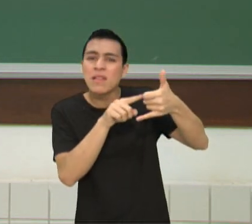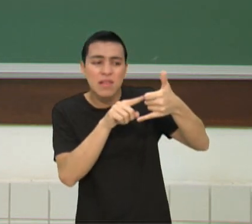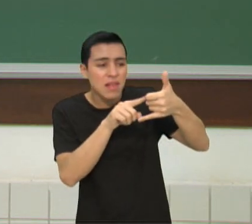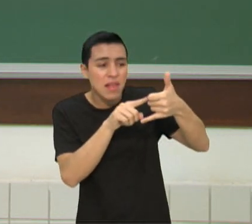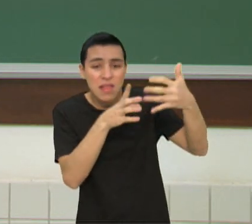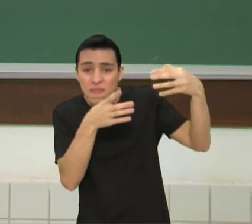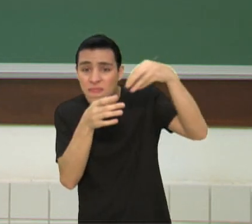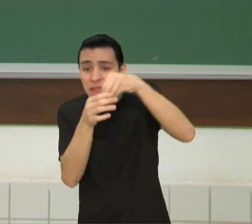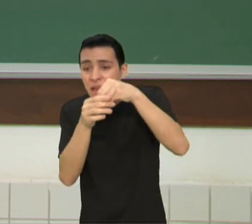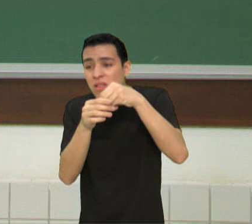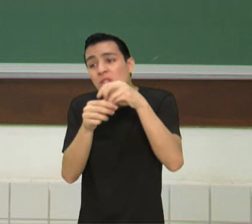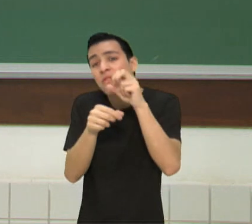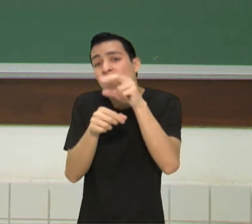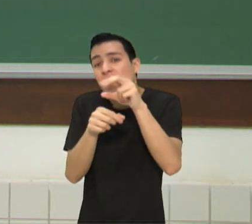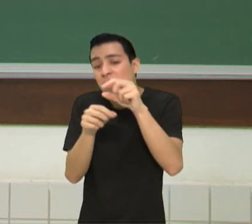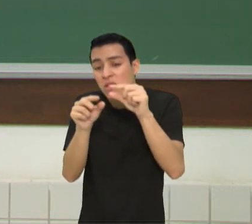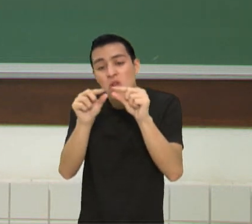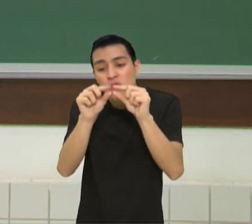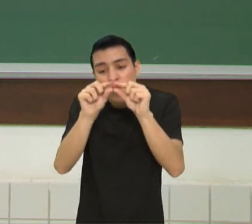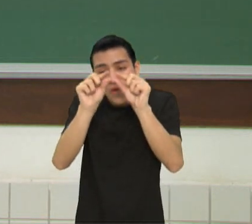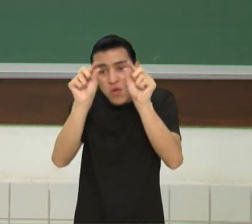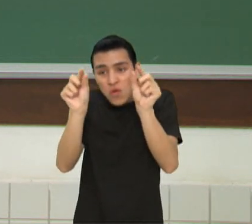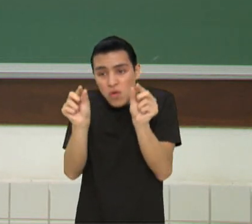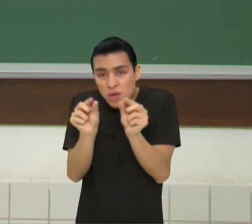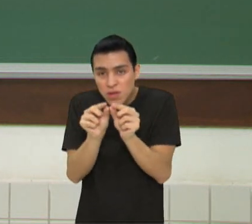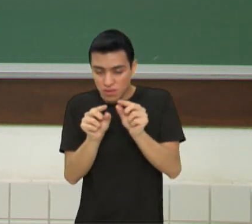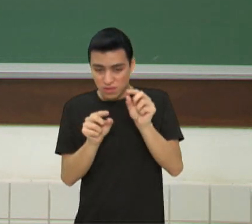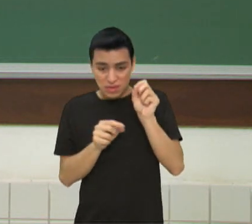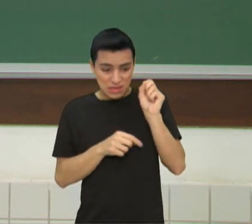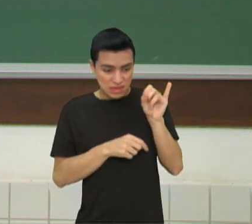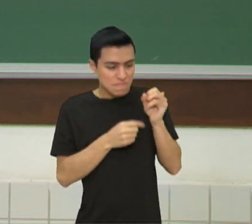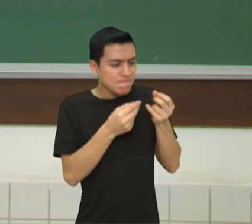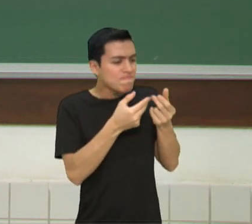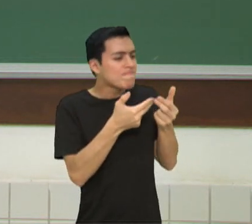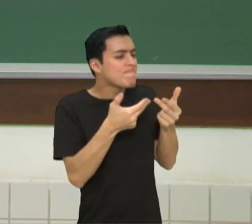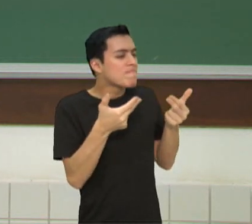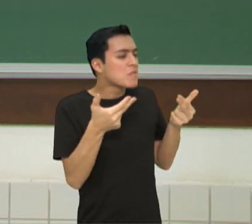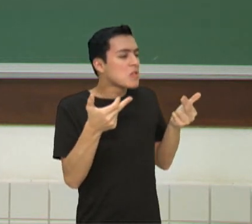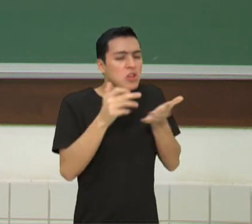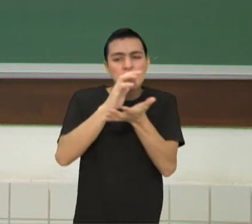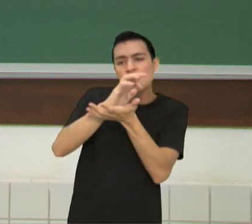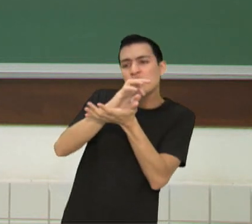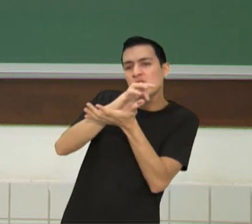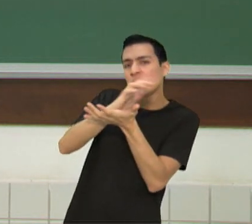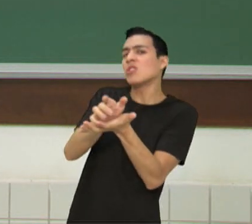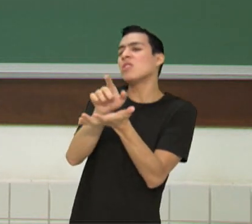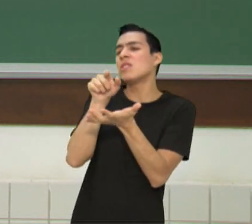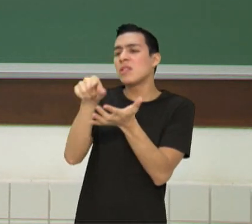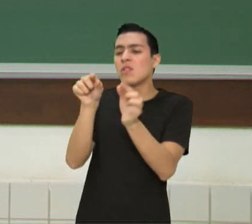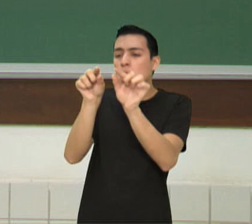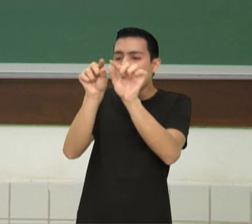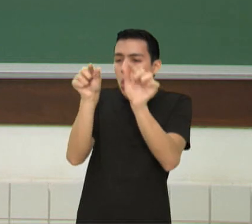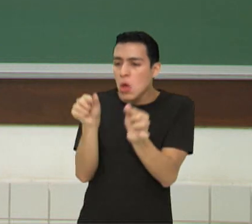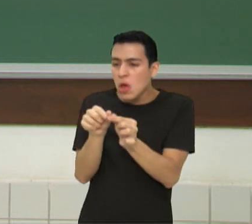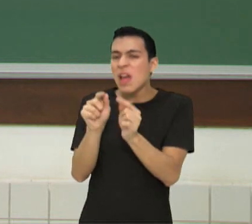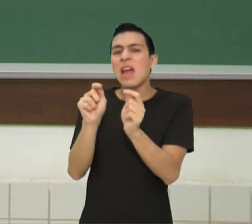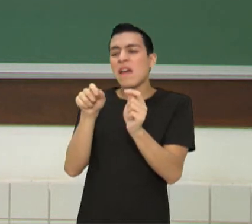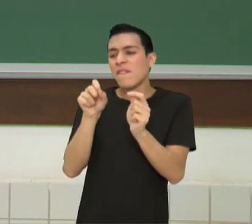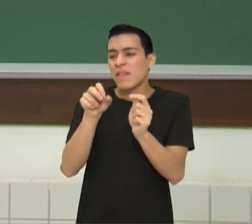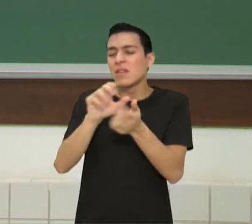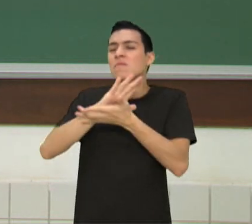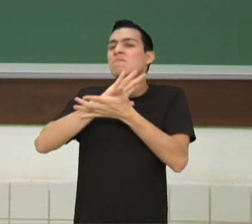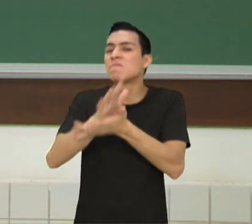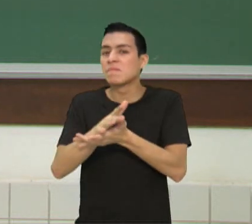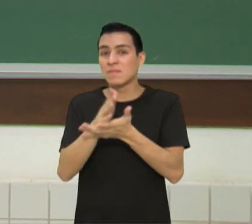do vírus, se eu pego qualquer coisa que dissolva um lipídio, eu vou dissolver a cápsula desse vírus. E como diz